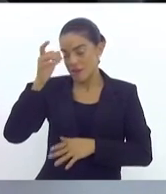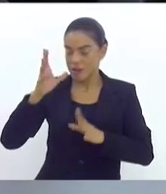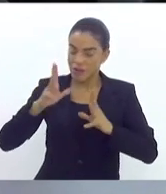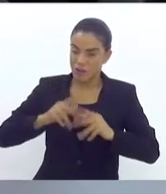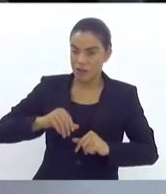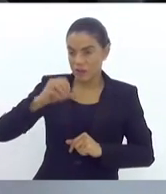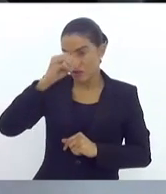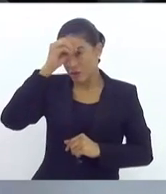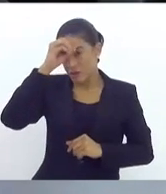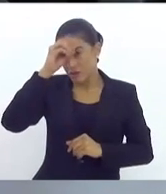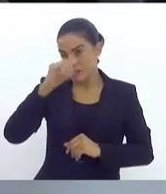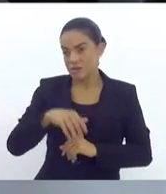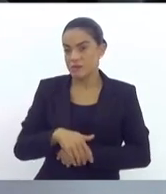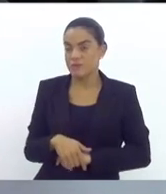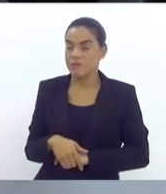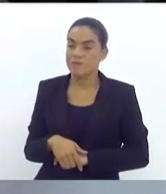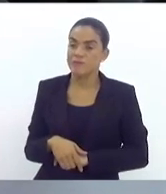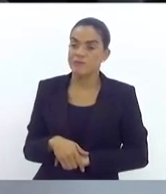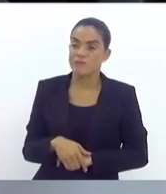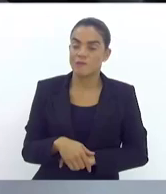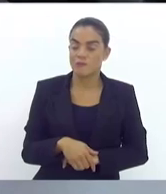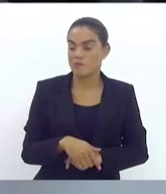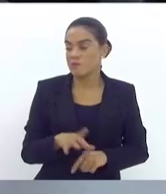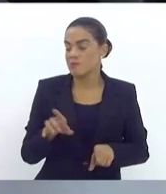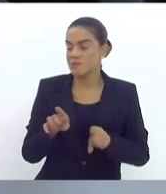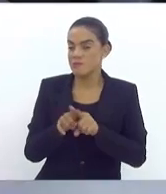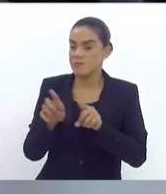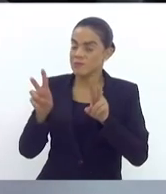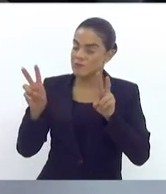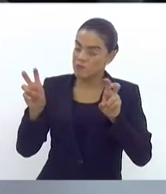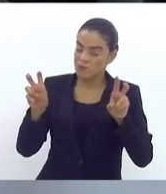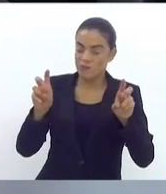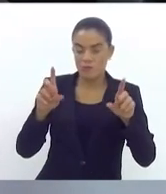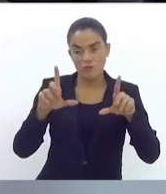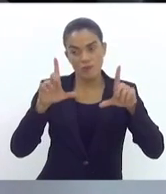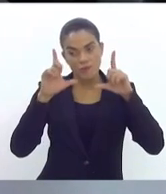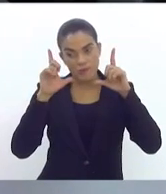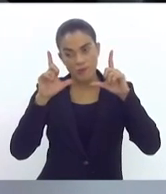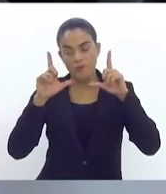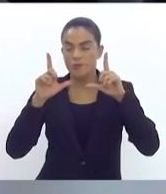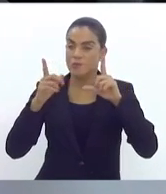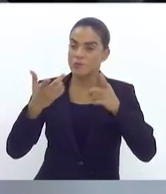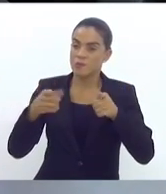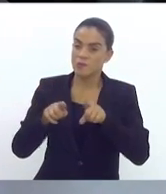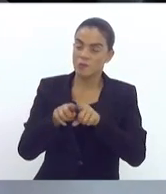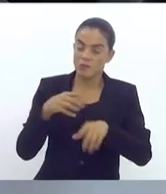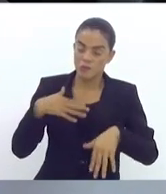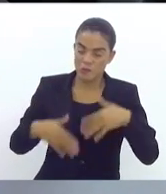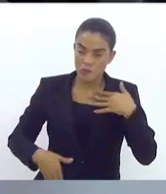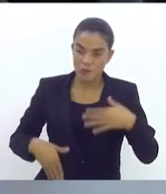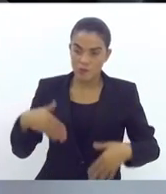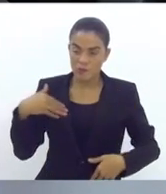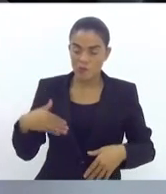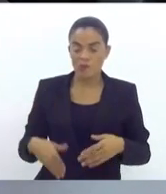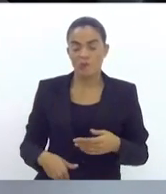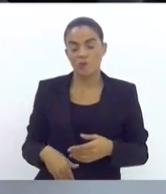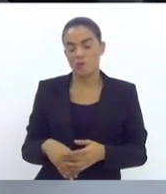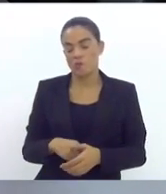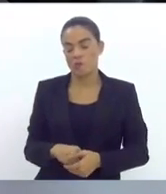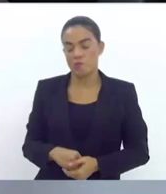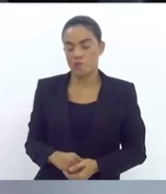enquadrem naqueles outros requisitos, que nenhum rosto deva se sobressair, que atenda às descrições físicas apontadas pela testemunha.